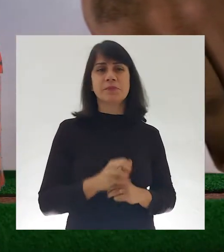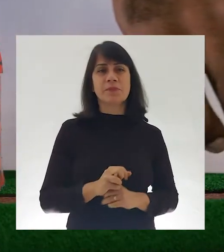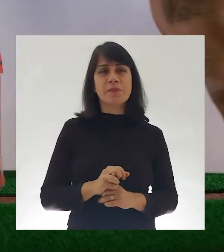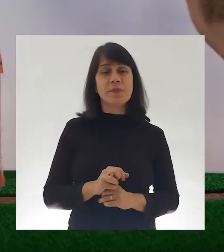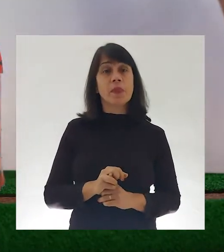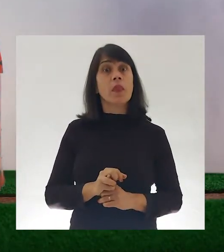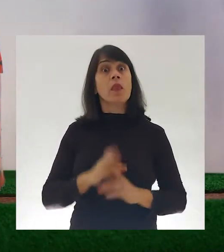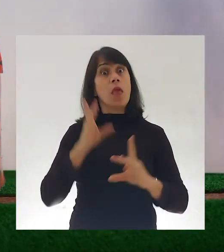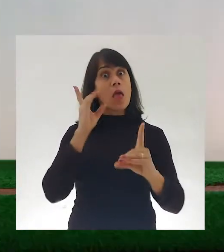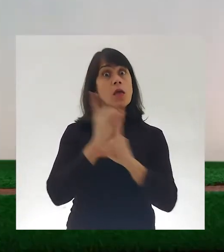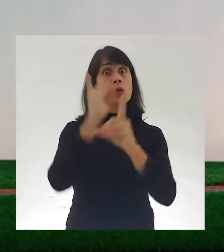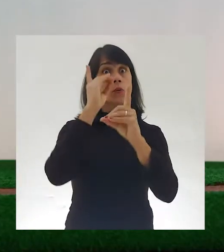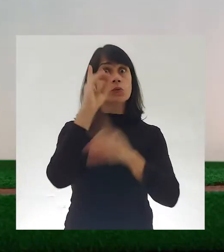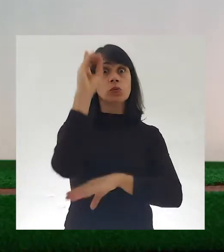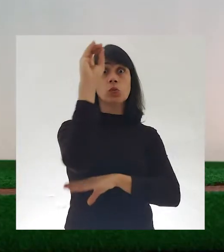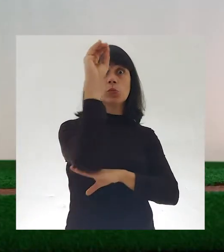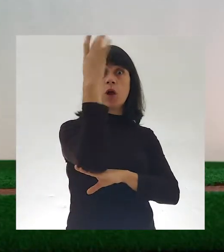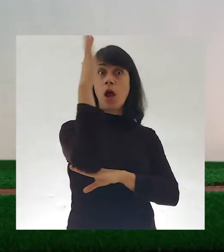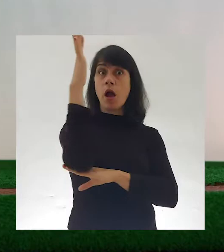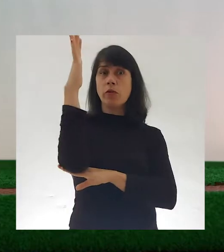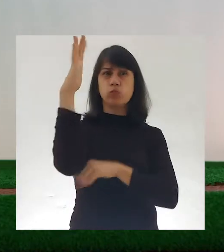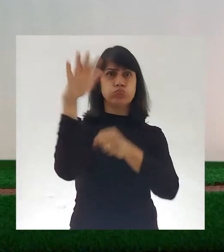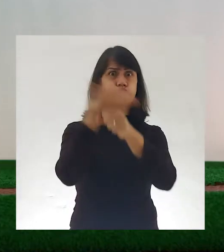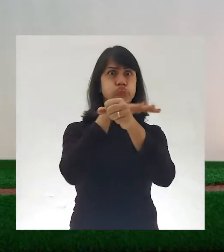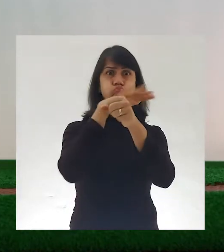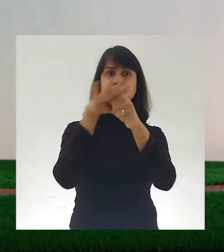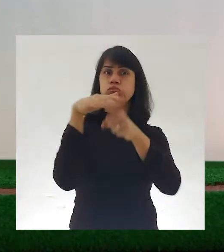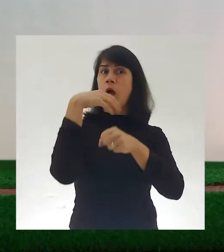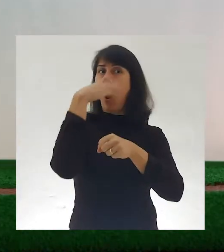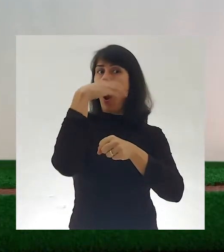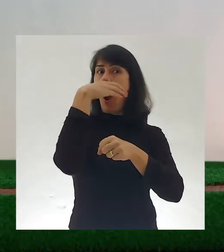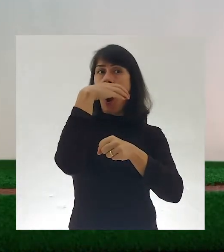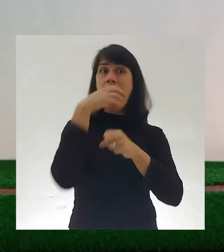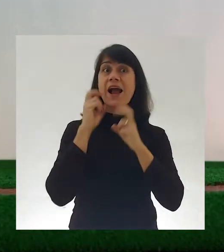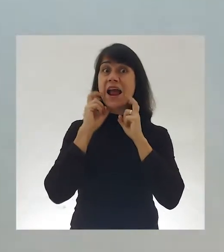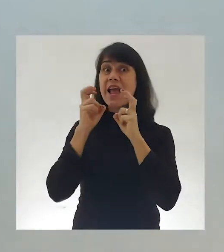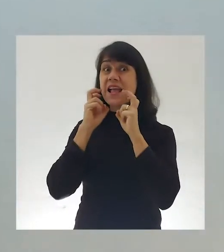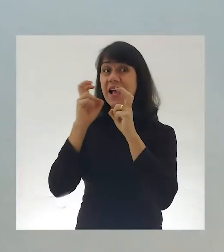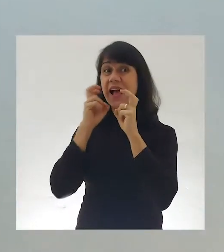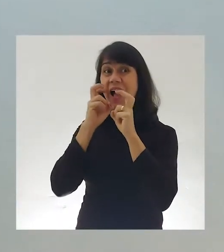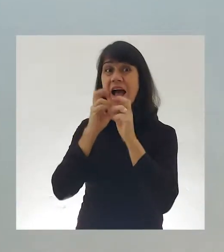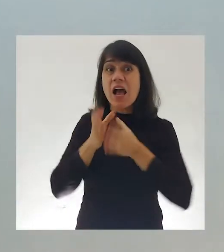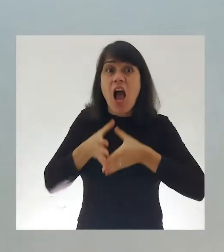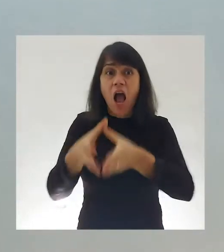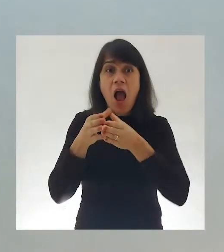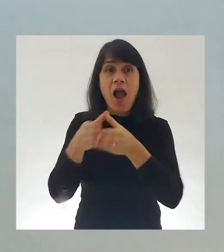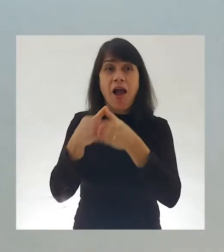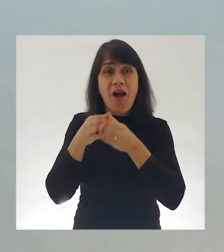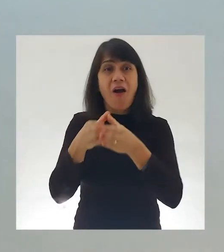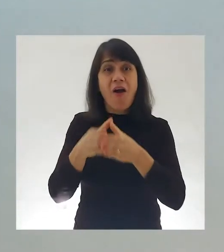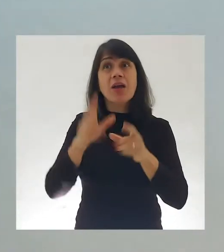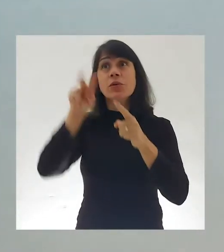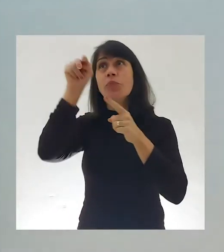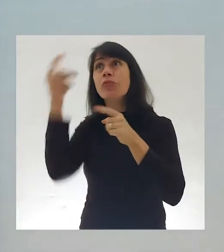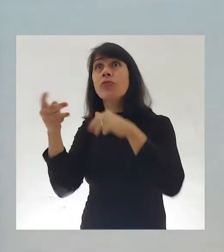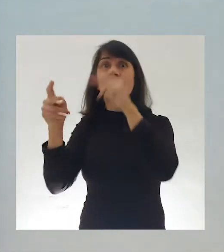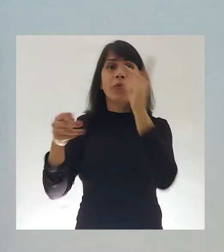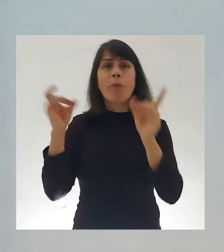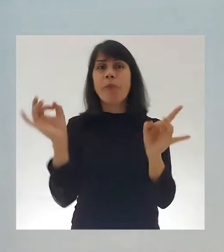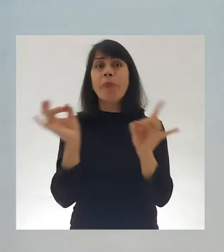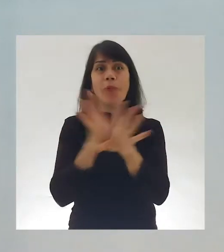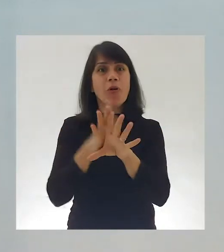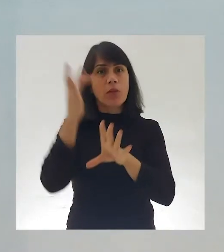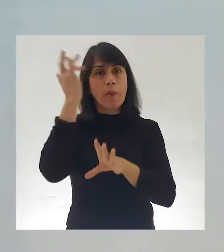Até que encontrou uma macieira repleta de maçãs que gritavam: Me sacode, já estamos